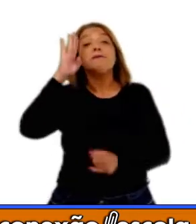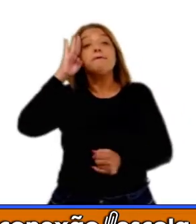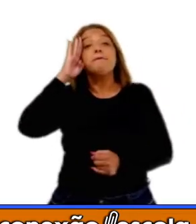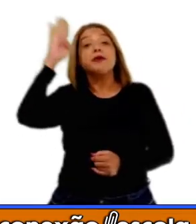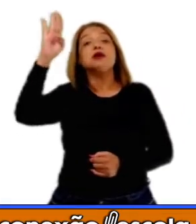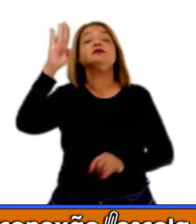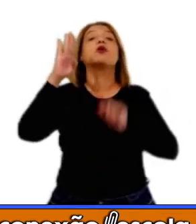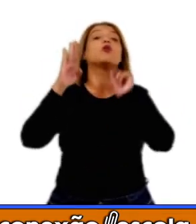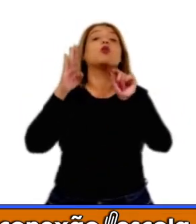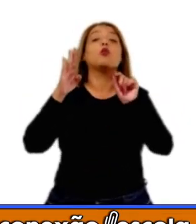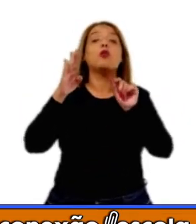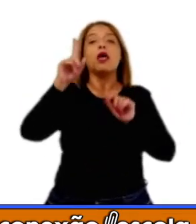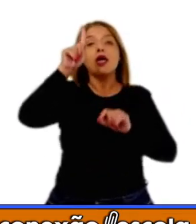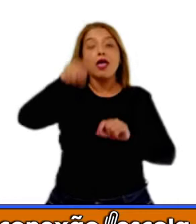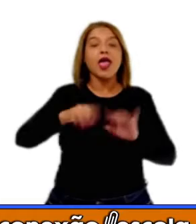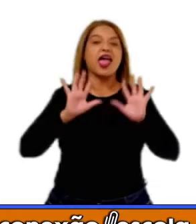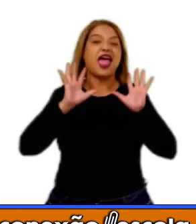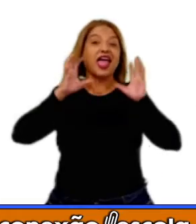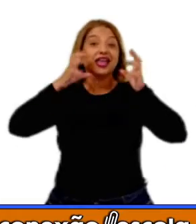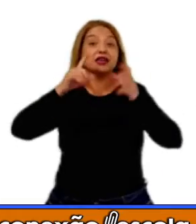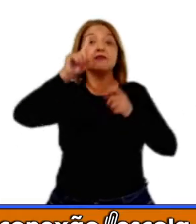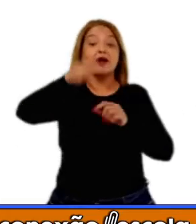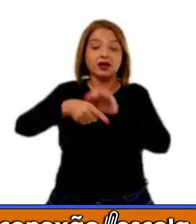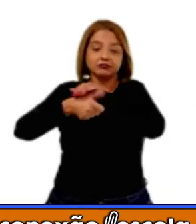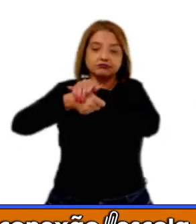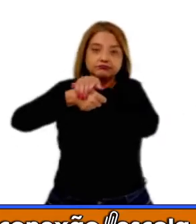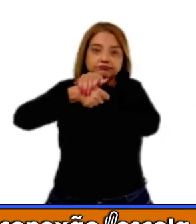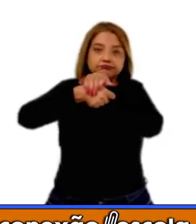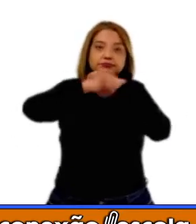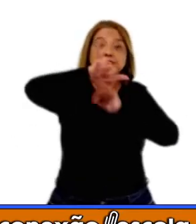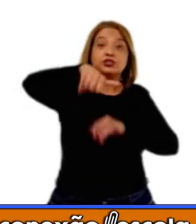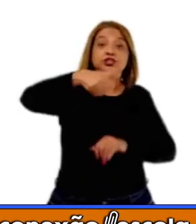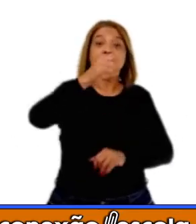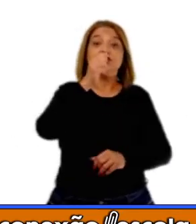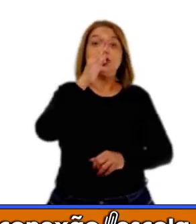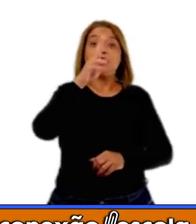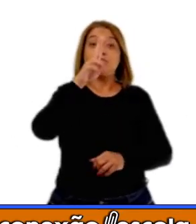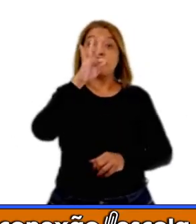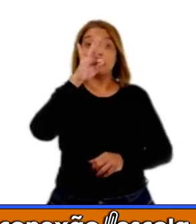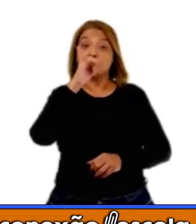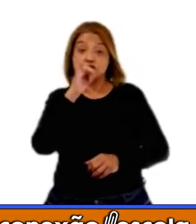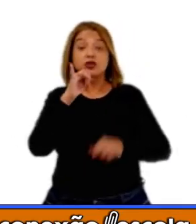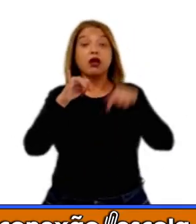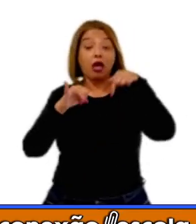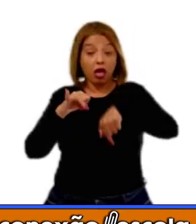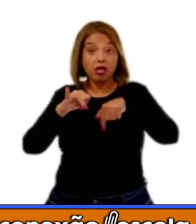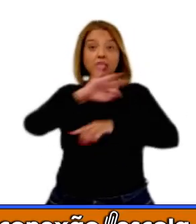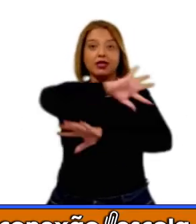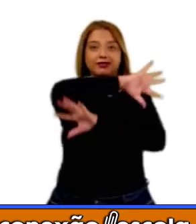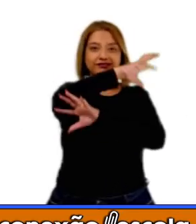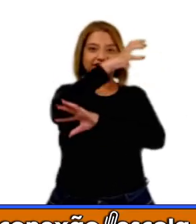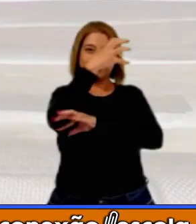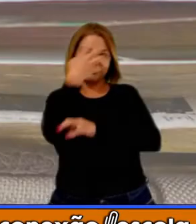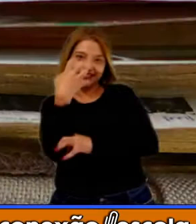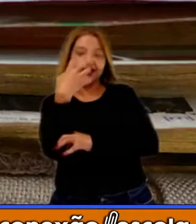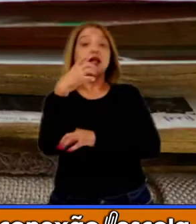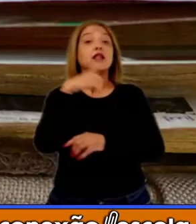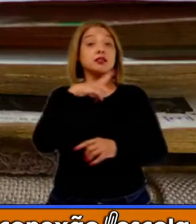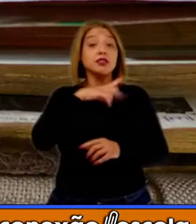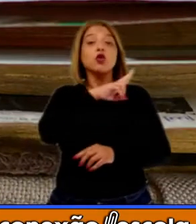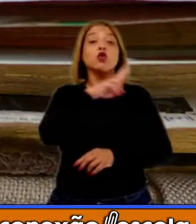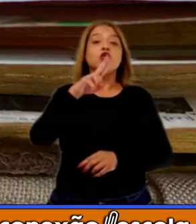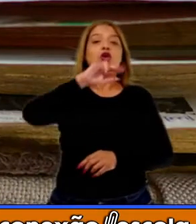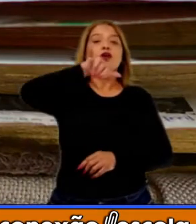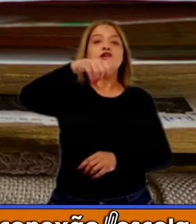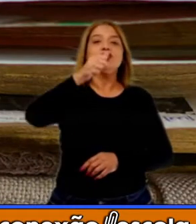nós falamos de um animal que é o jabuti, que aqui no Cerrado nós temos o jabuti-piranga